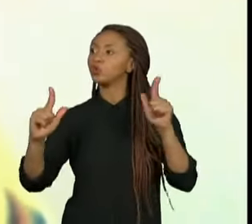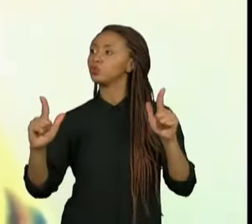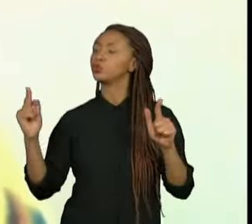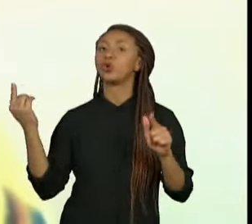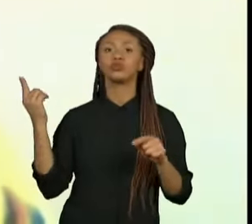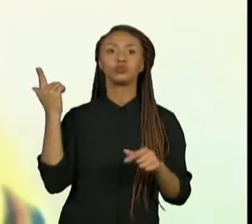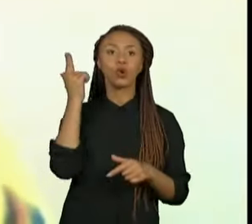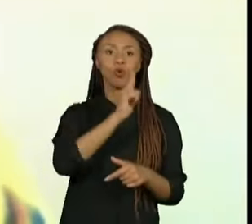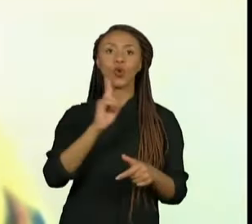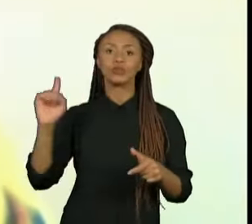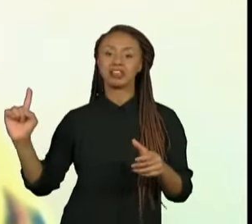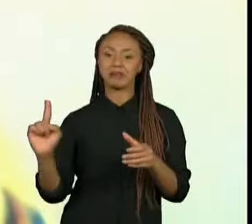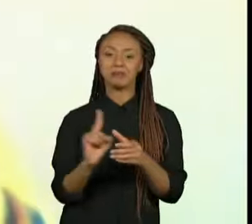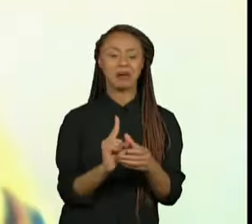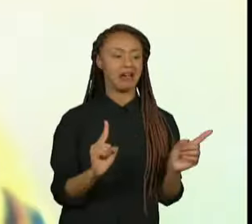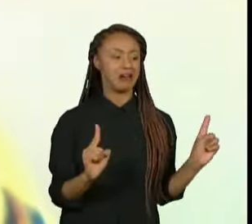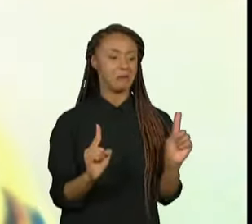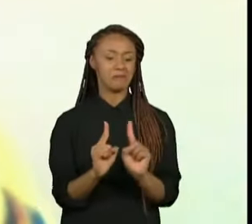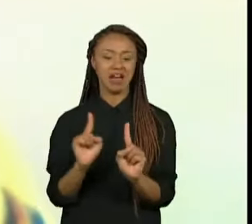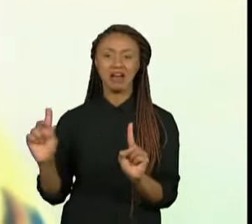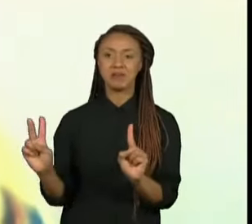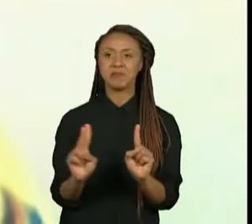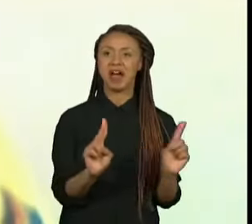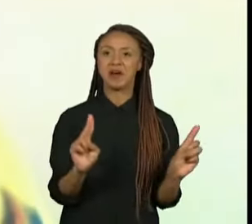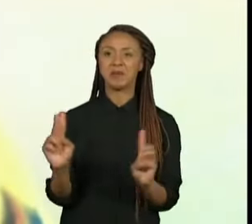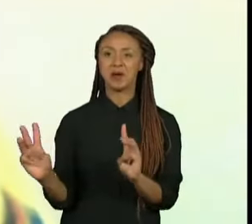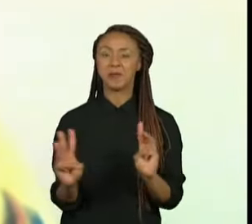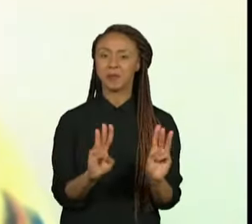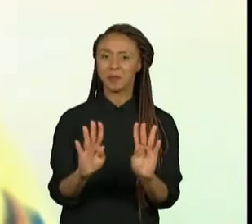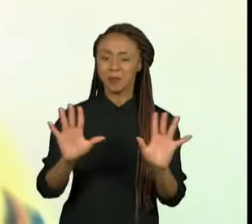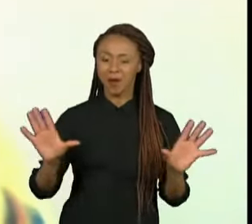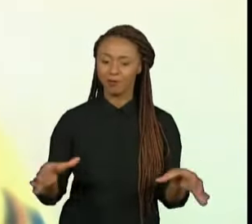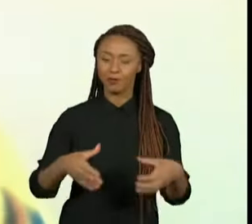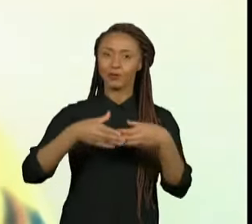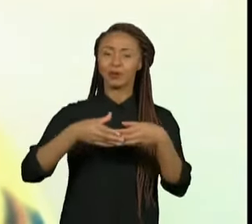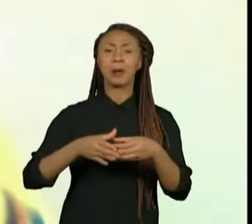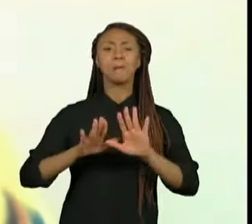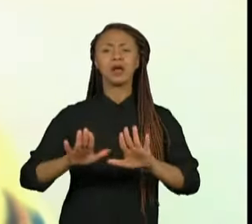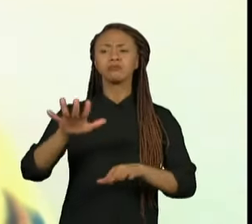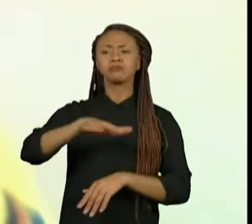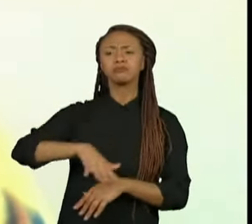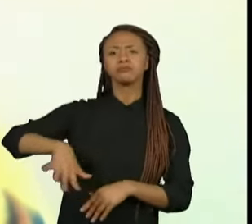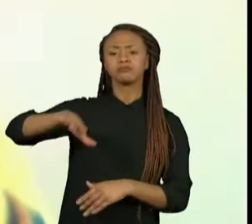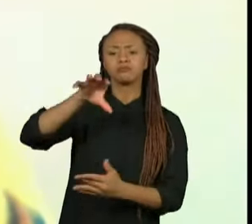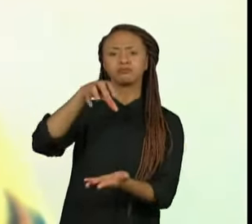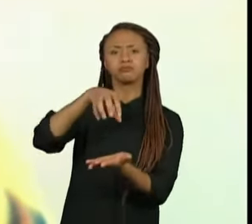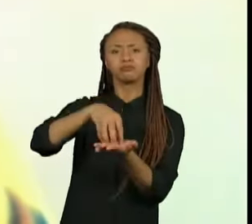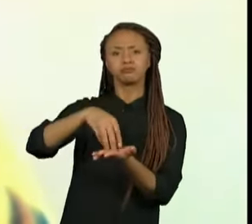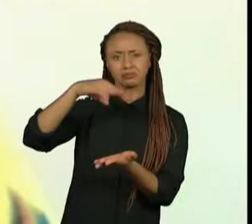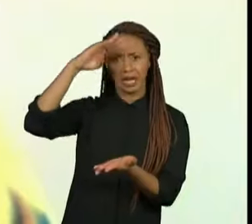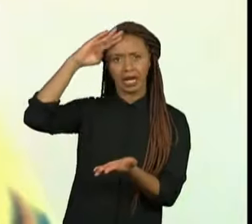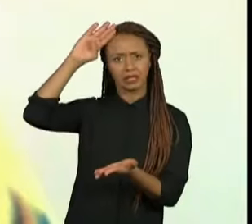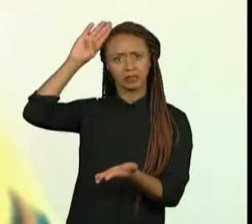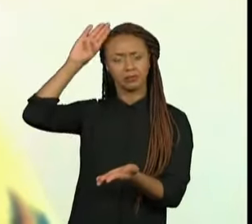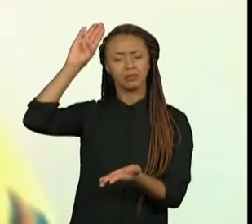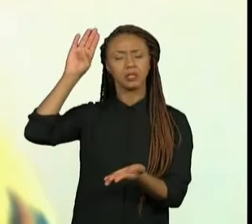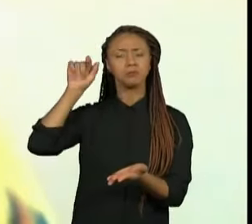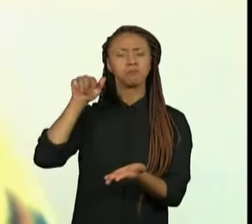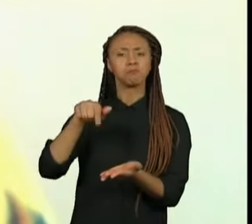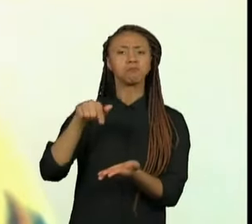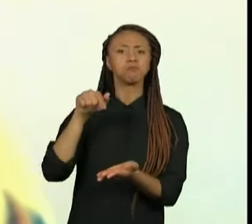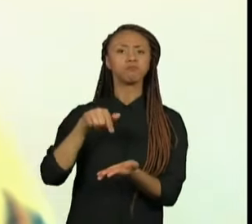candidaturas. Agora, o que eu vejo, né? Eu vejo a academia como uma instituição que